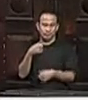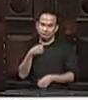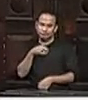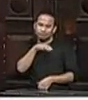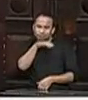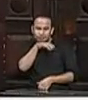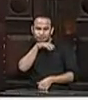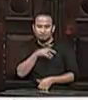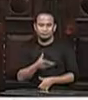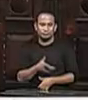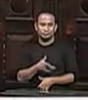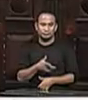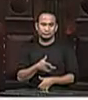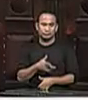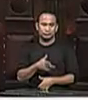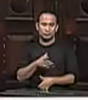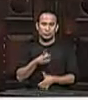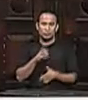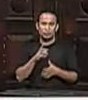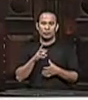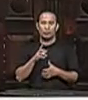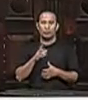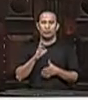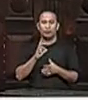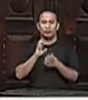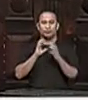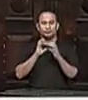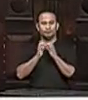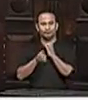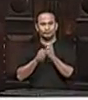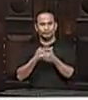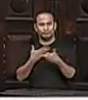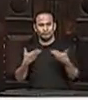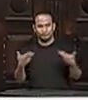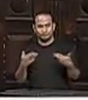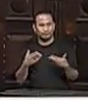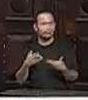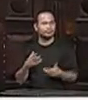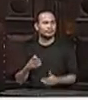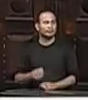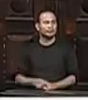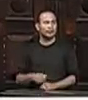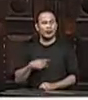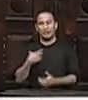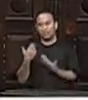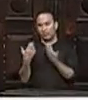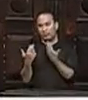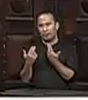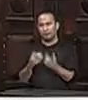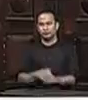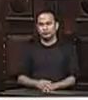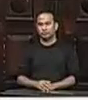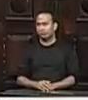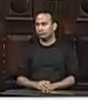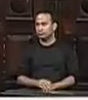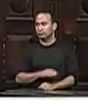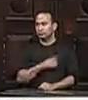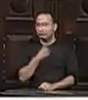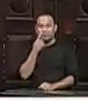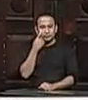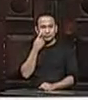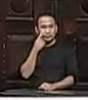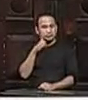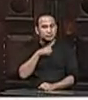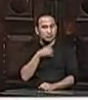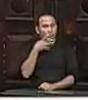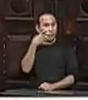O futebol é a melhor metáfora da vida até no campo das desigualdades. Enquanto você tem